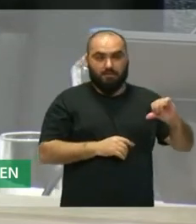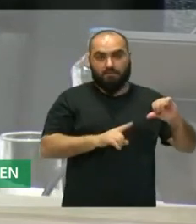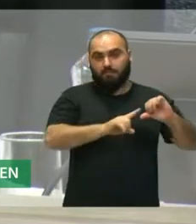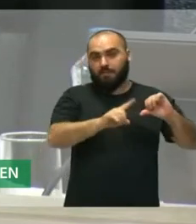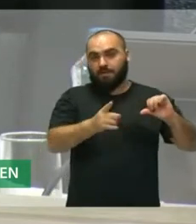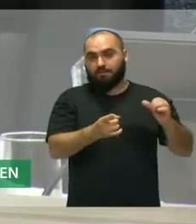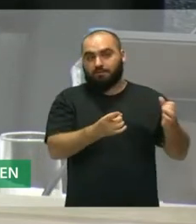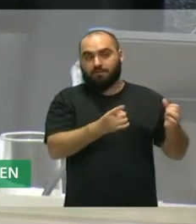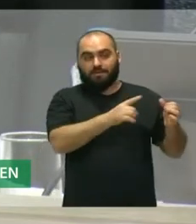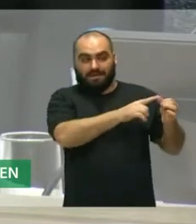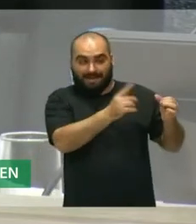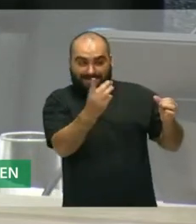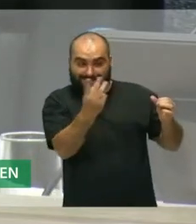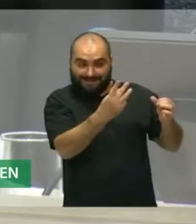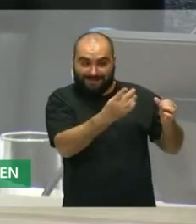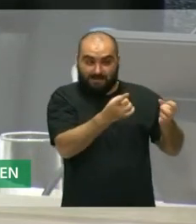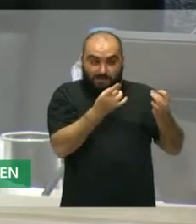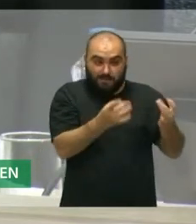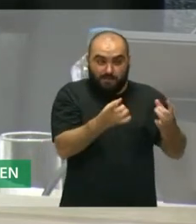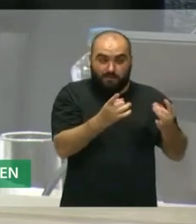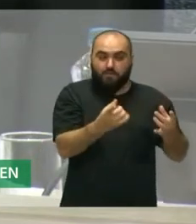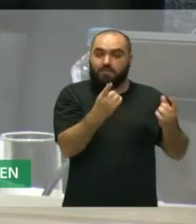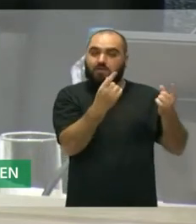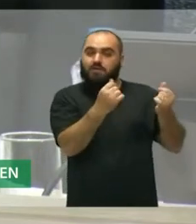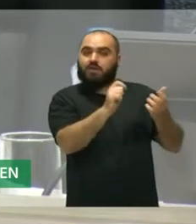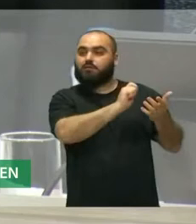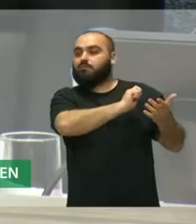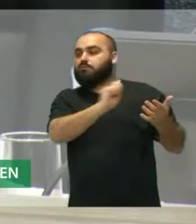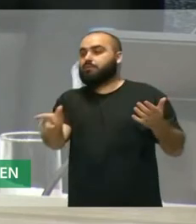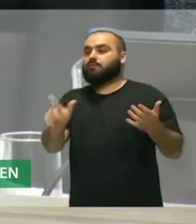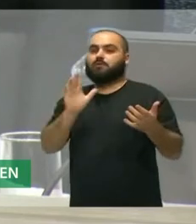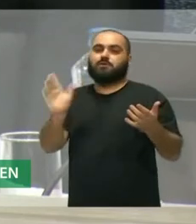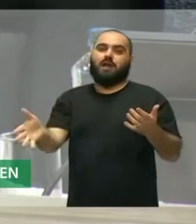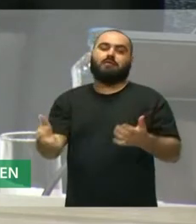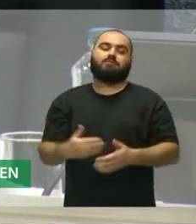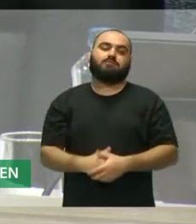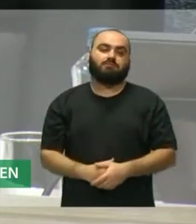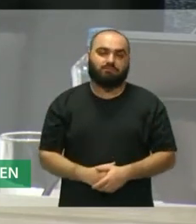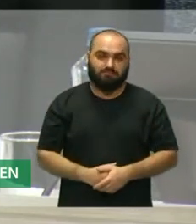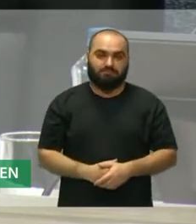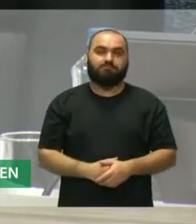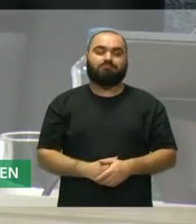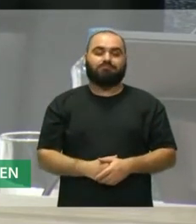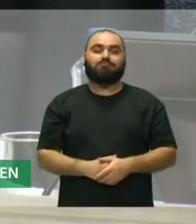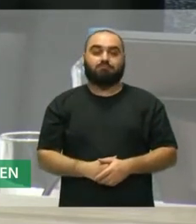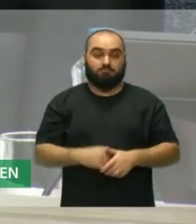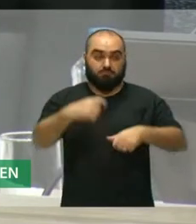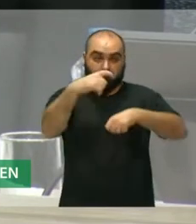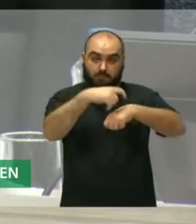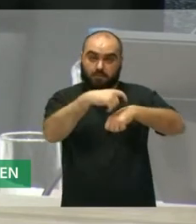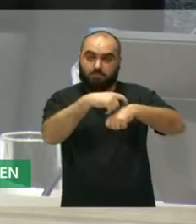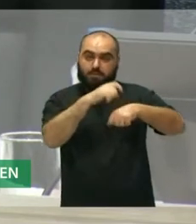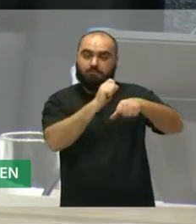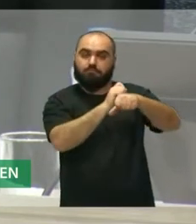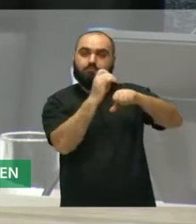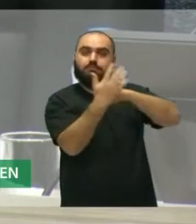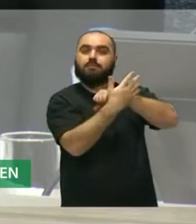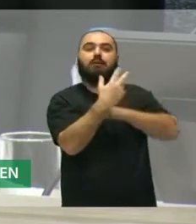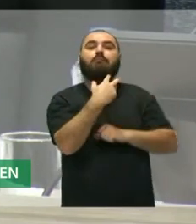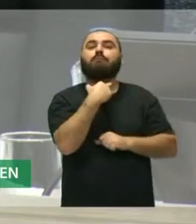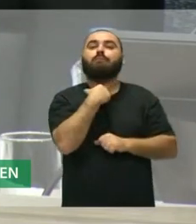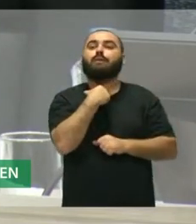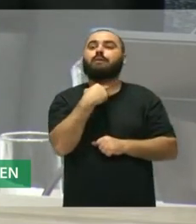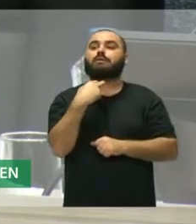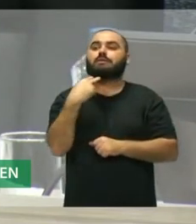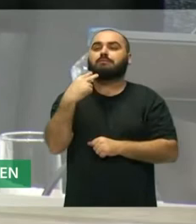custos, eles já levaram todo esse recurso. Sem contar que, durante a pandemia, nós não pudemos receber